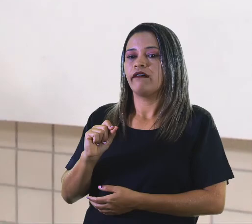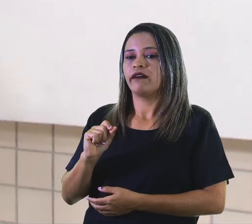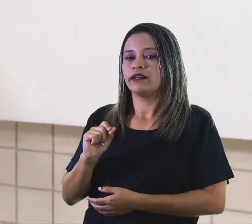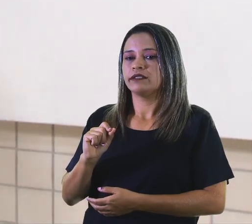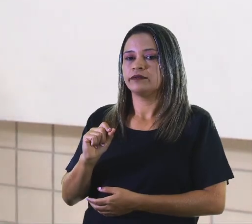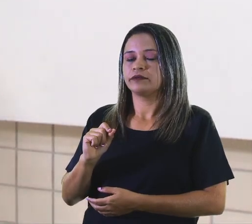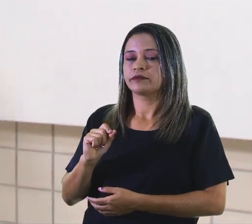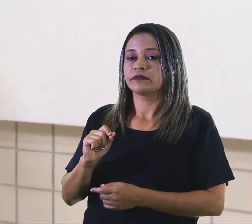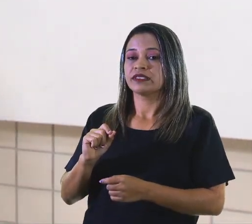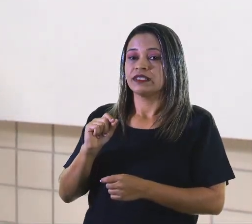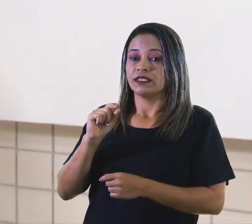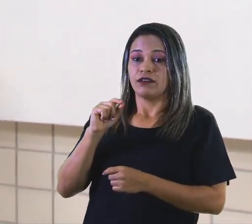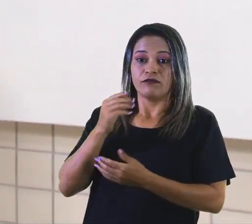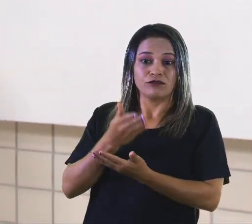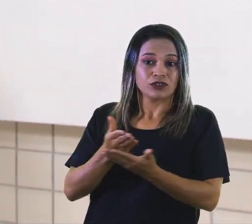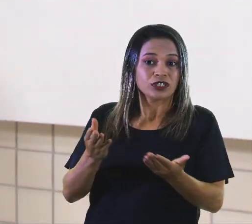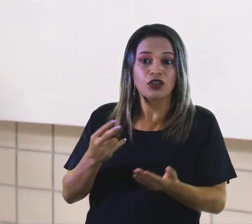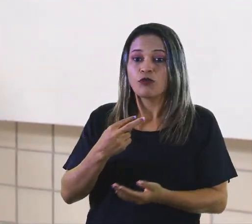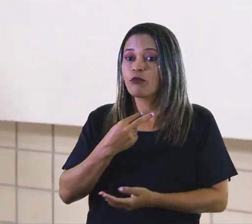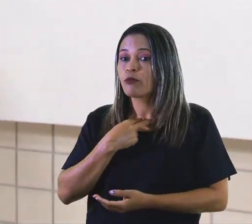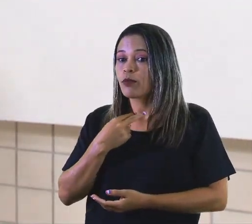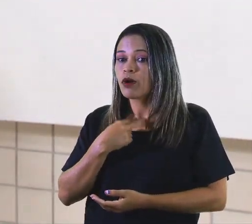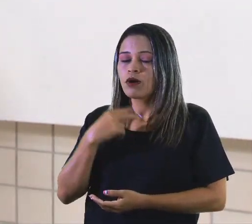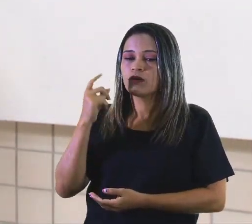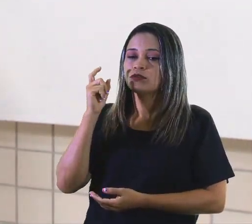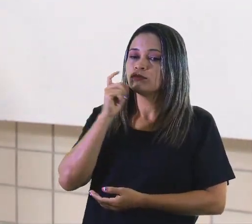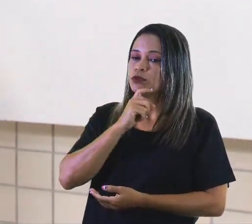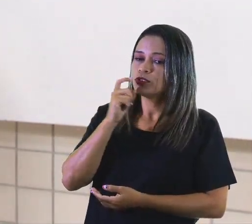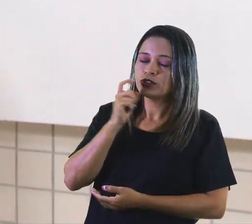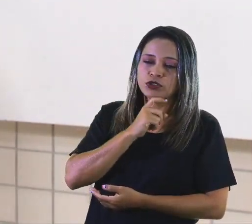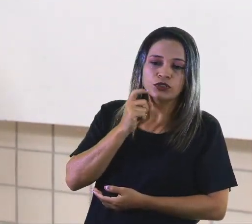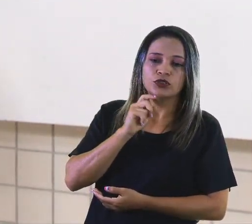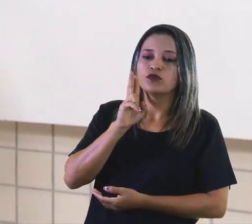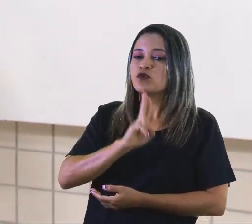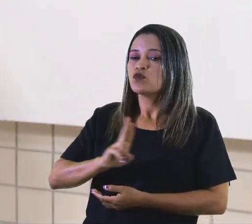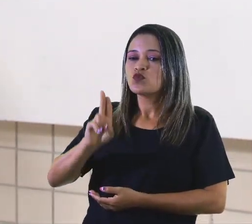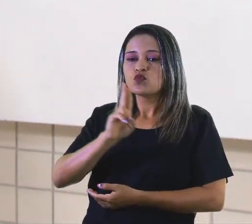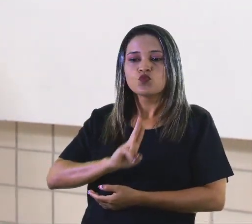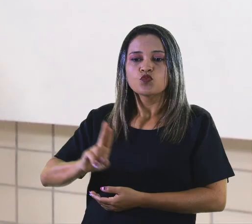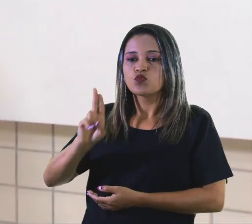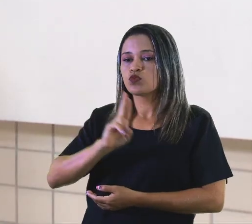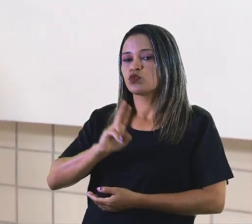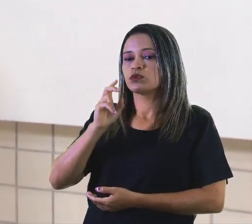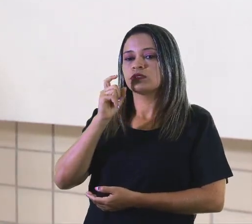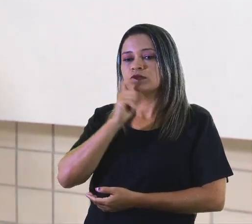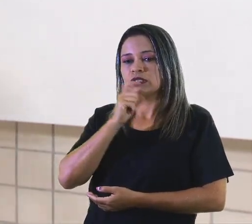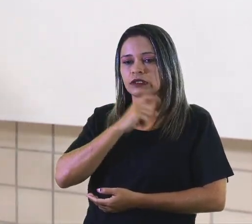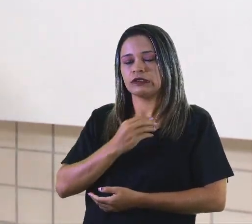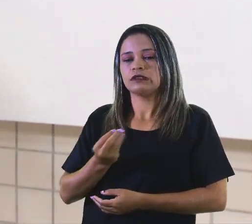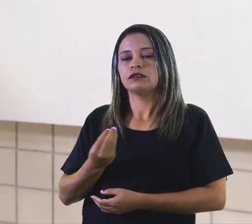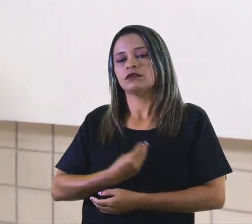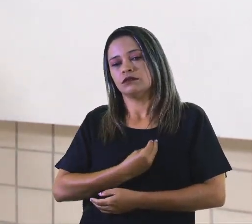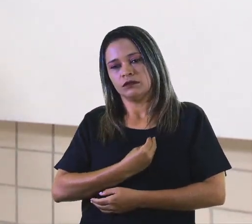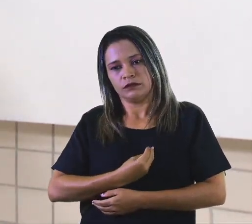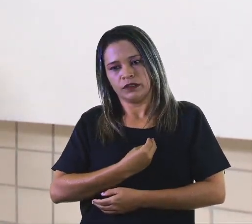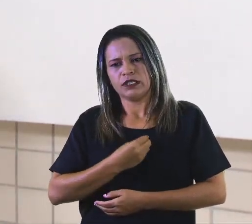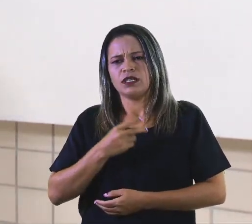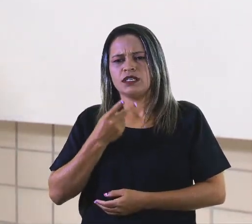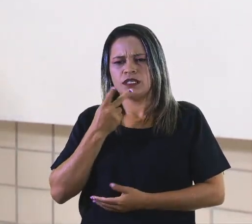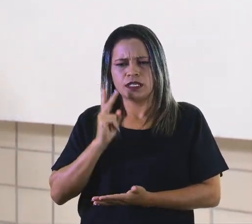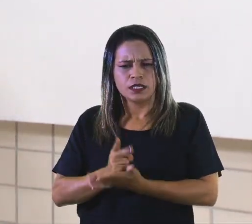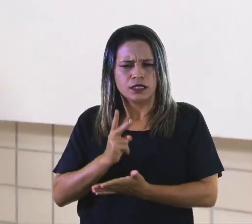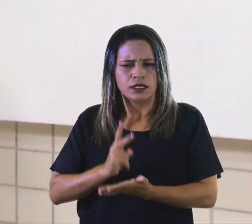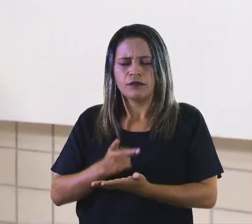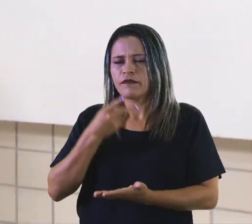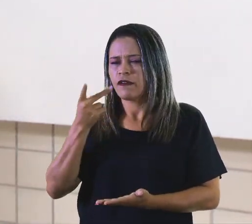o fato de você não mentir, não usar a mentira na sua vida, né? De você falar a